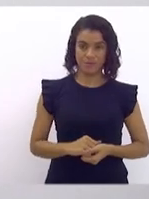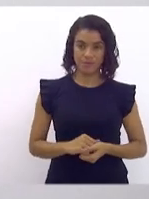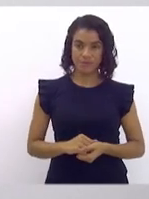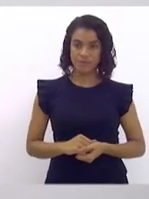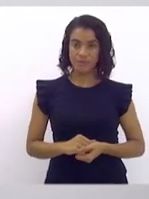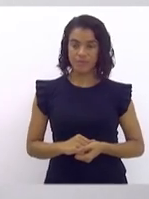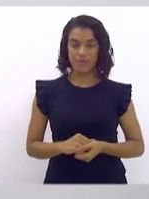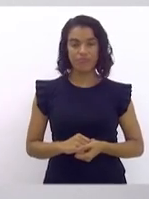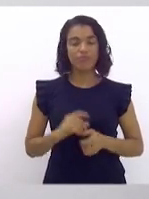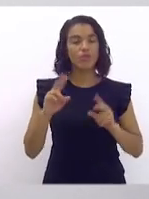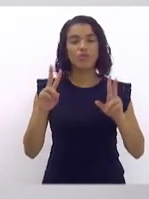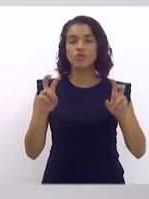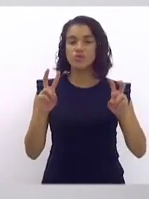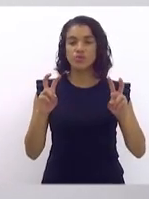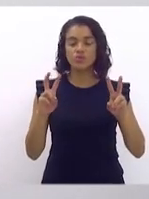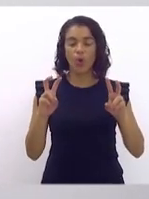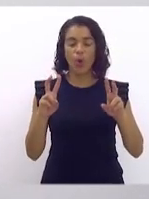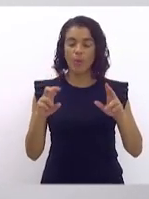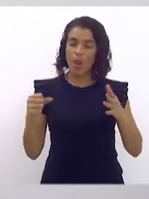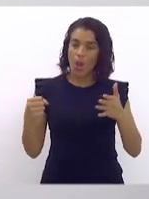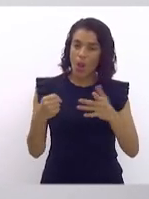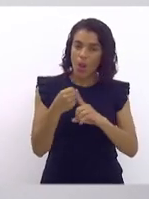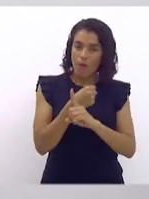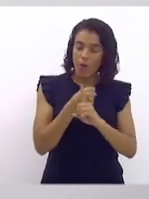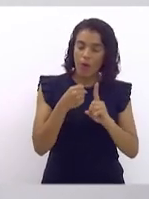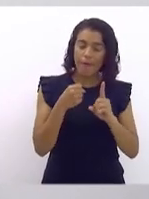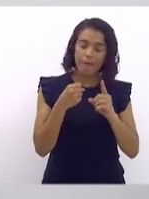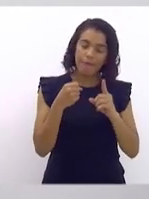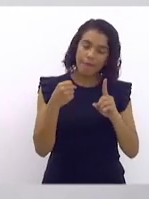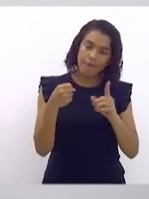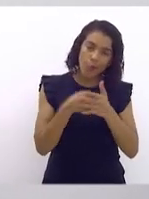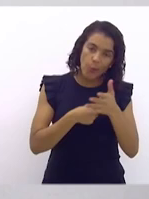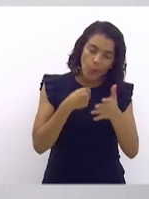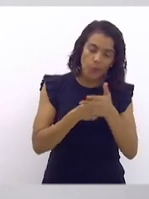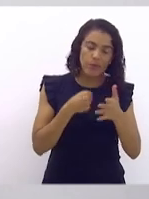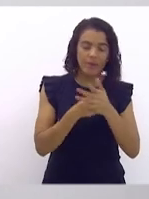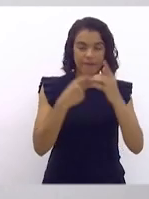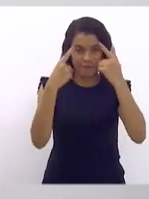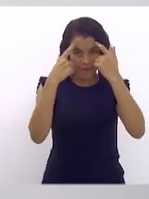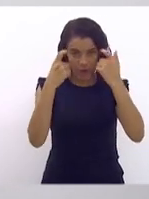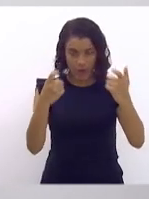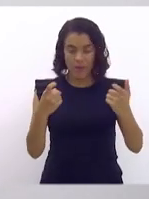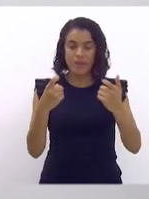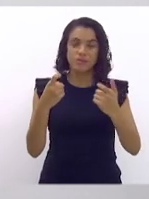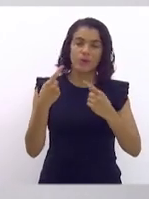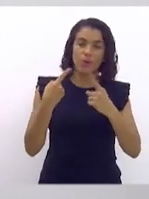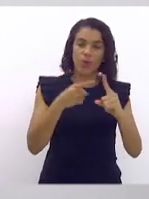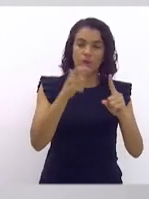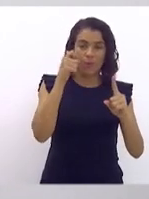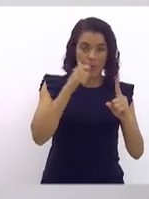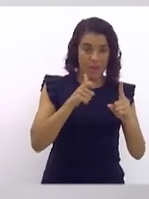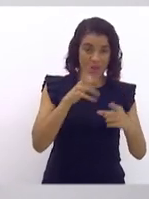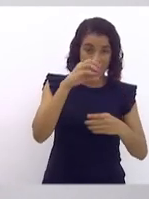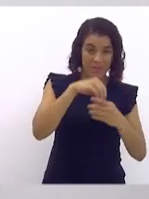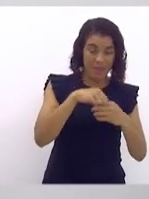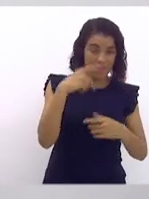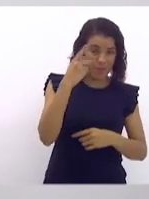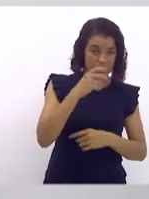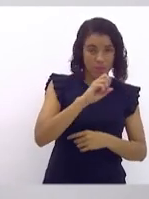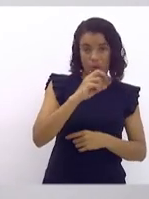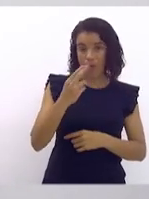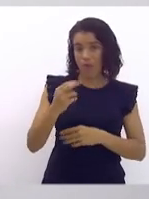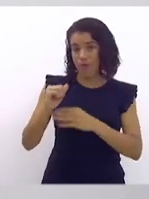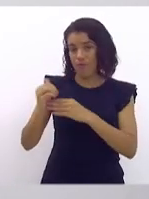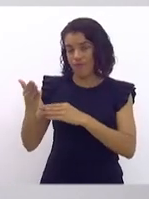essa bandeira de luta de violência contra a mulher, na política ou fora da política. Bom, dito